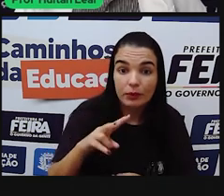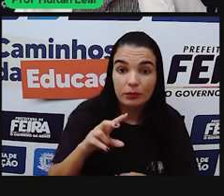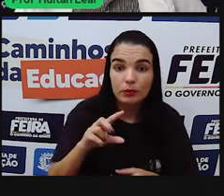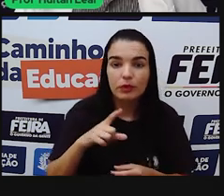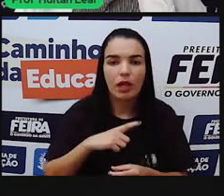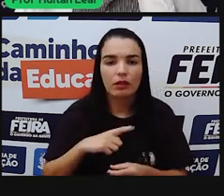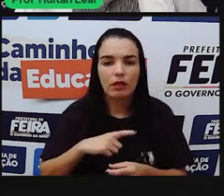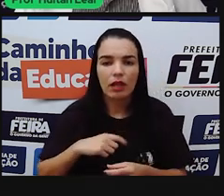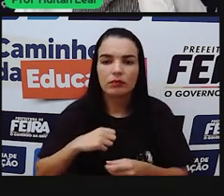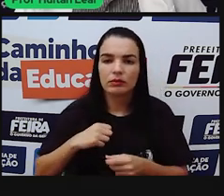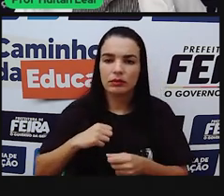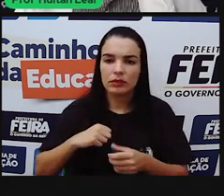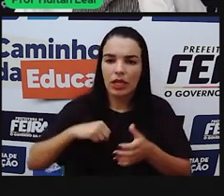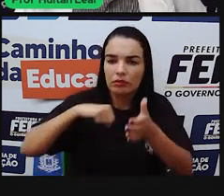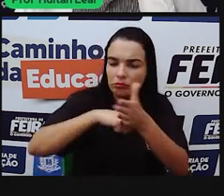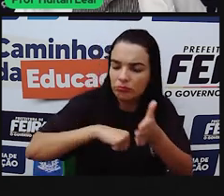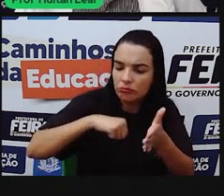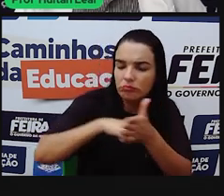em estilos e compositores